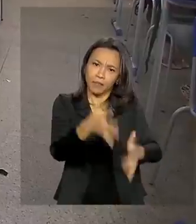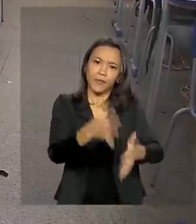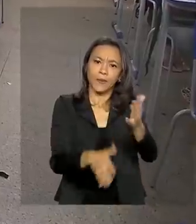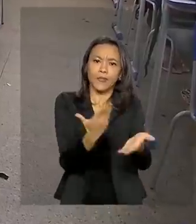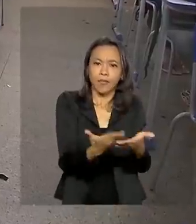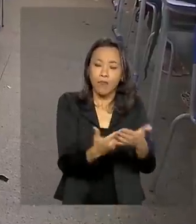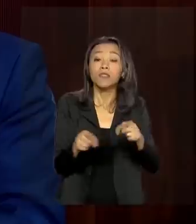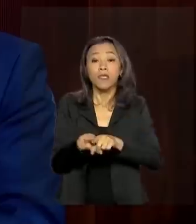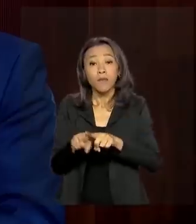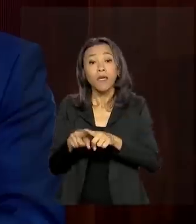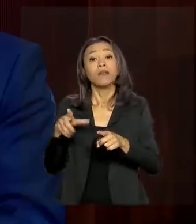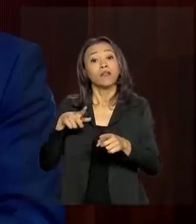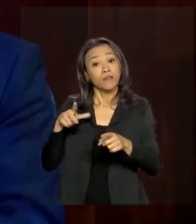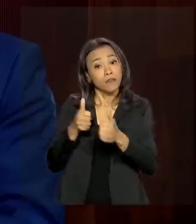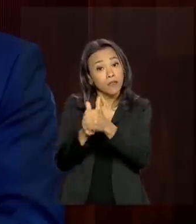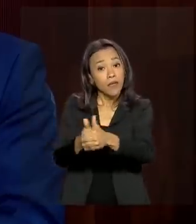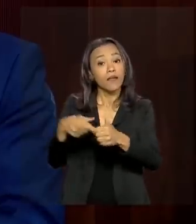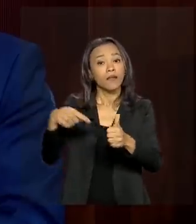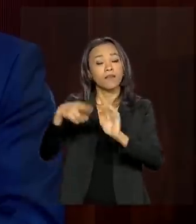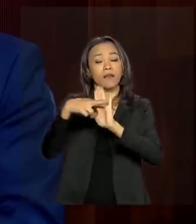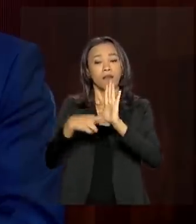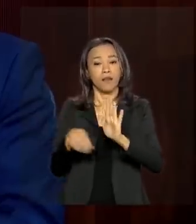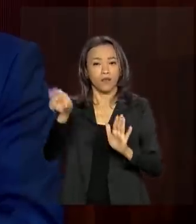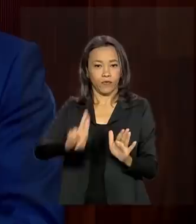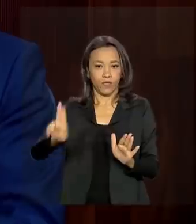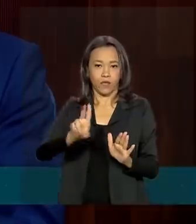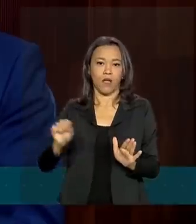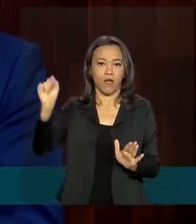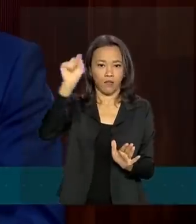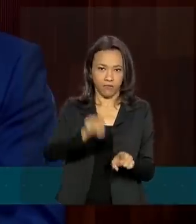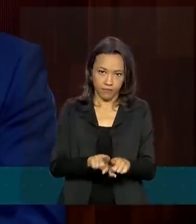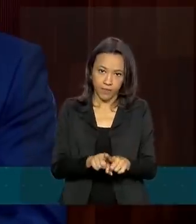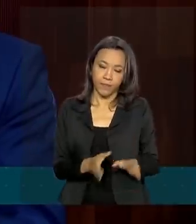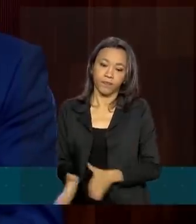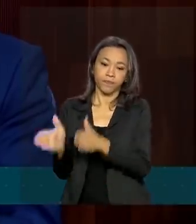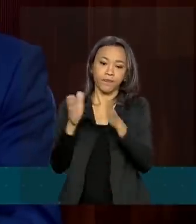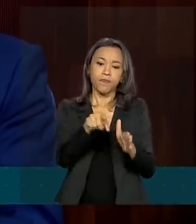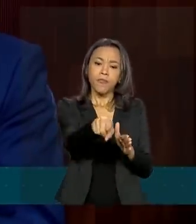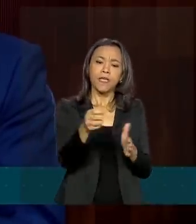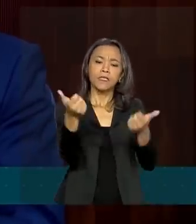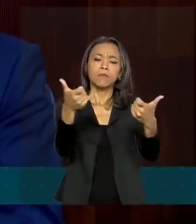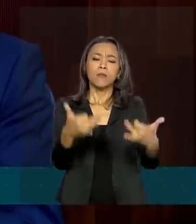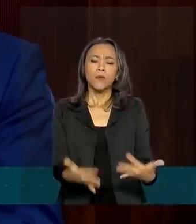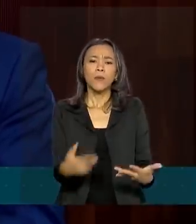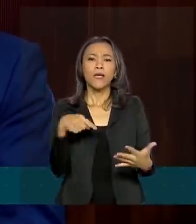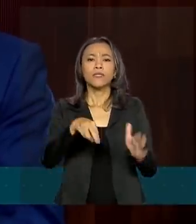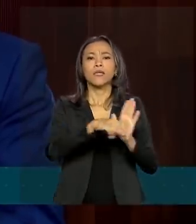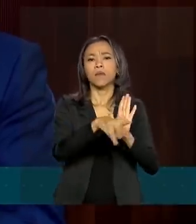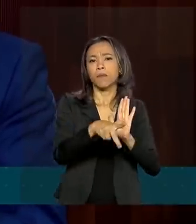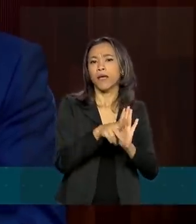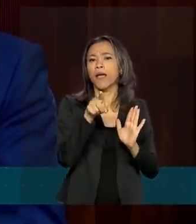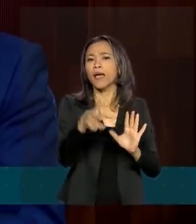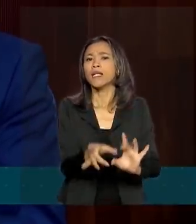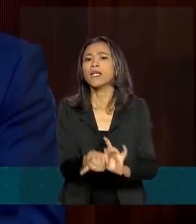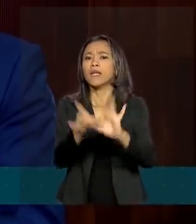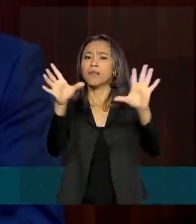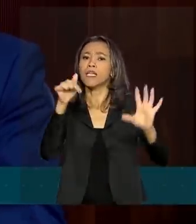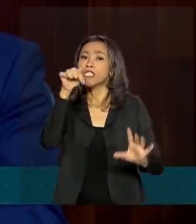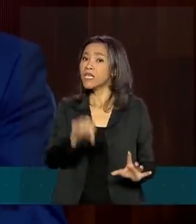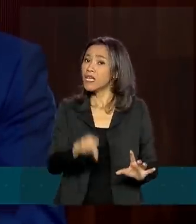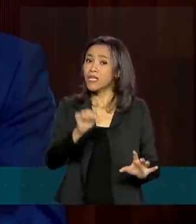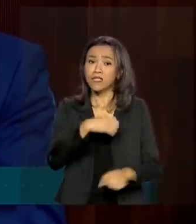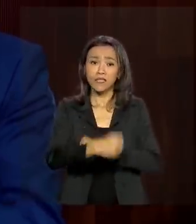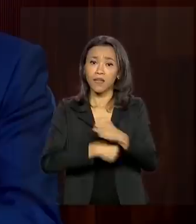universidades. Essa medida provisória que o presidente assinou é para dar a liberdade para que esse ano não seja